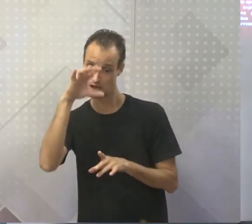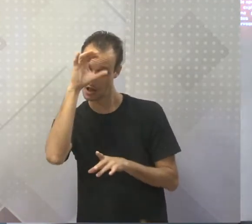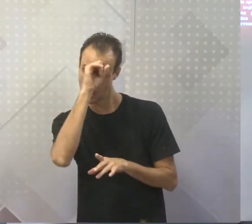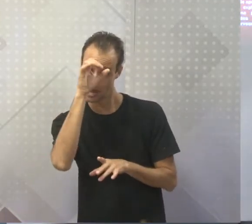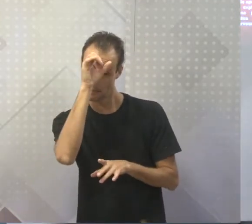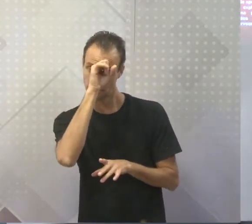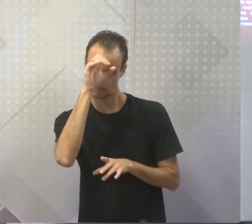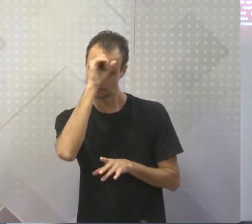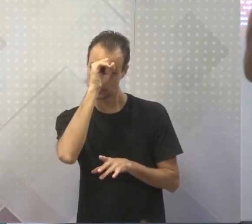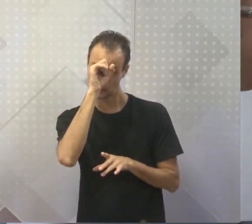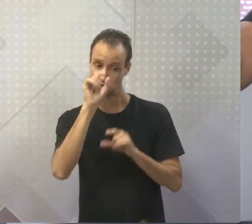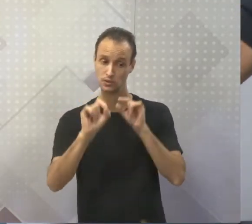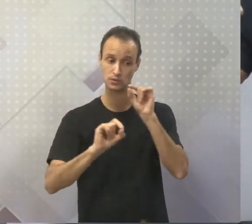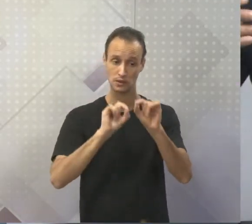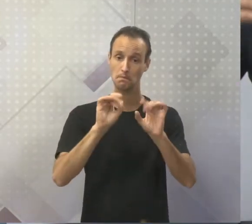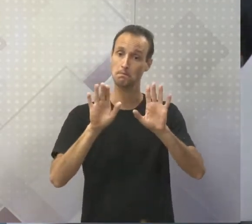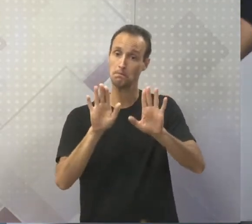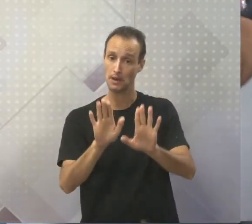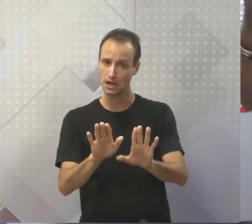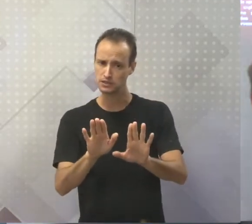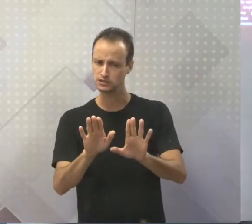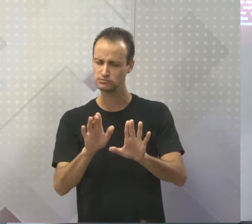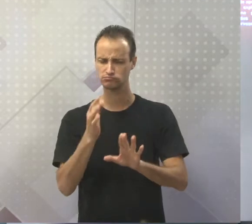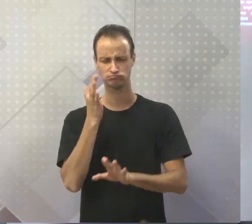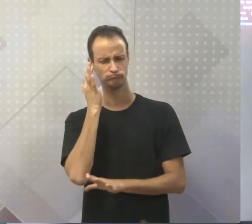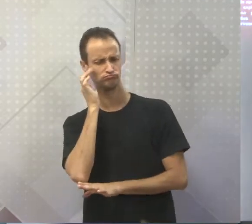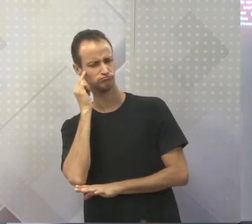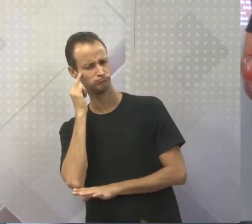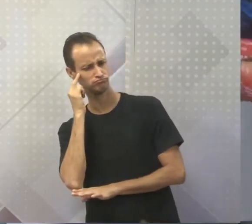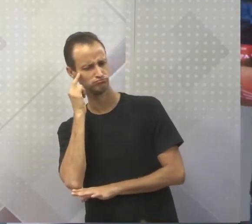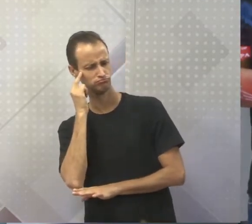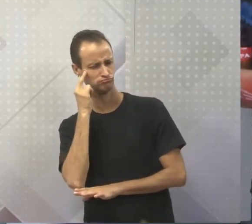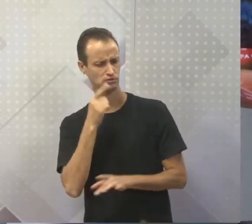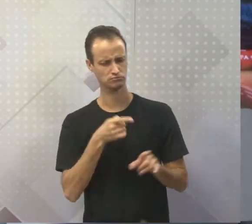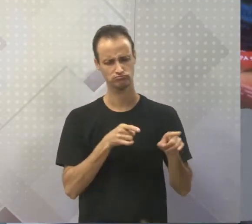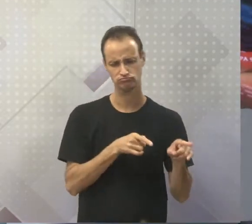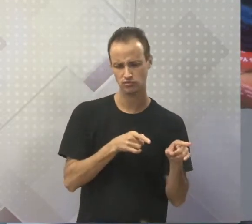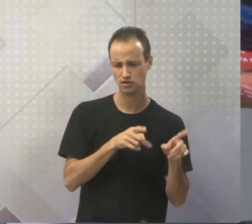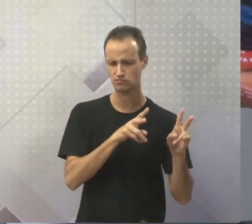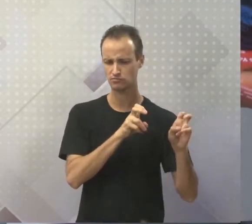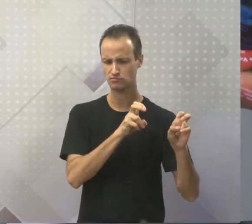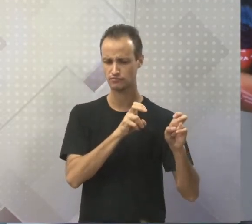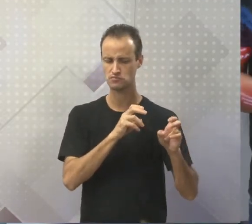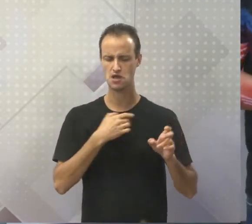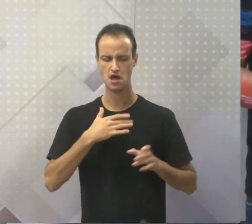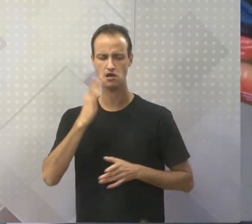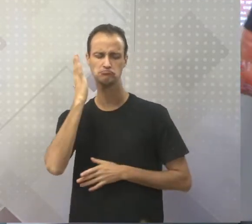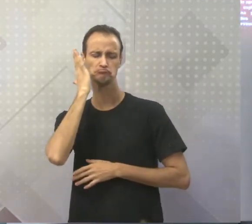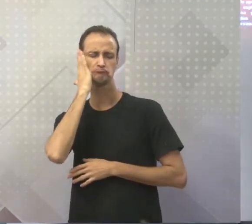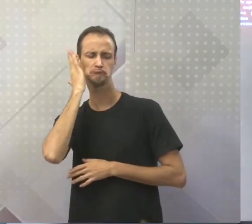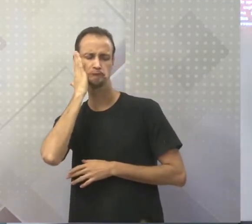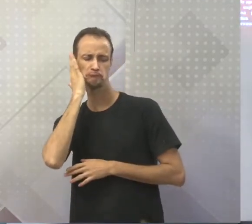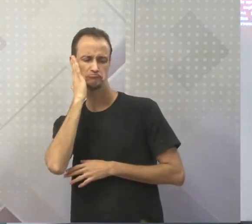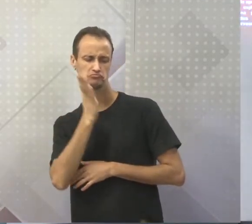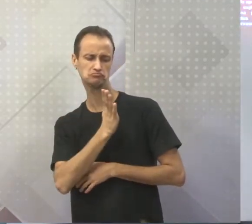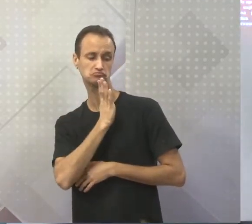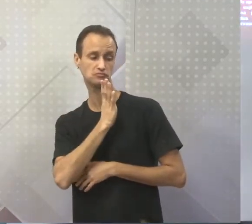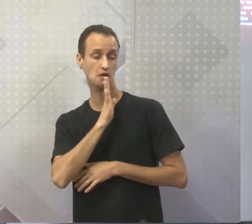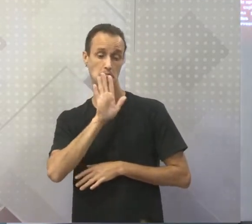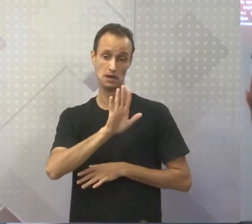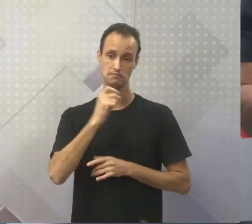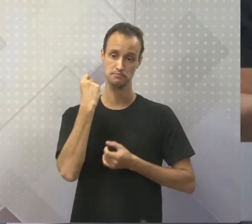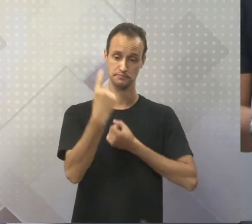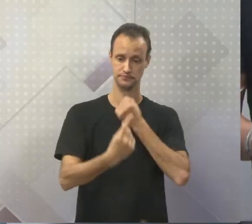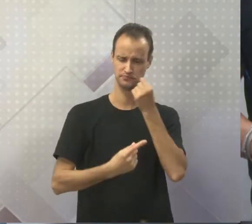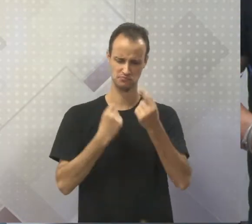você tenha uma suposição de que aquele assunto está sob o seu comando. E às vezes são